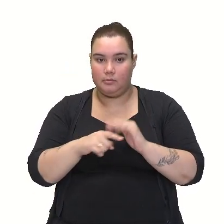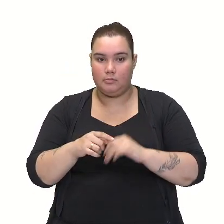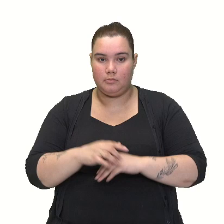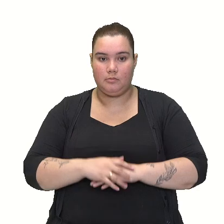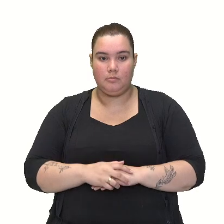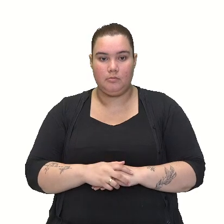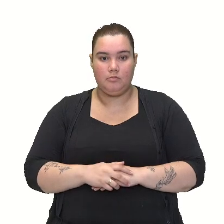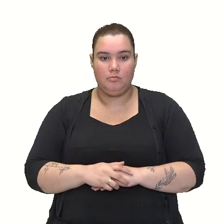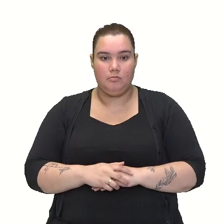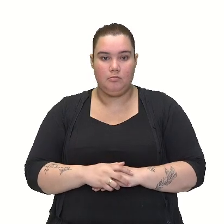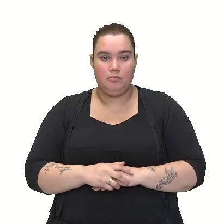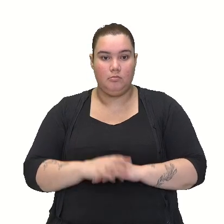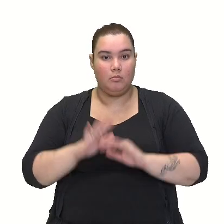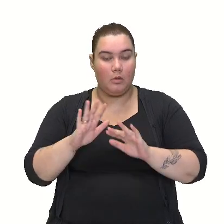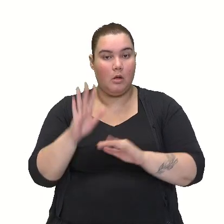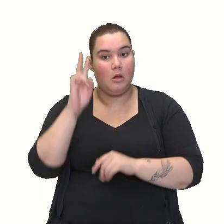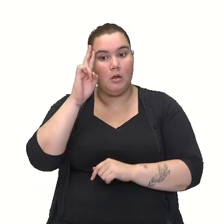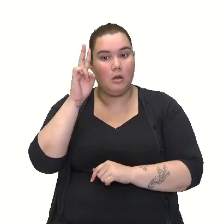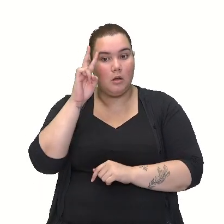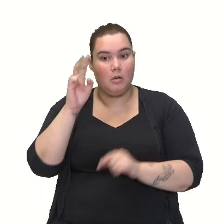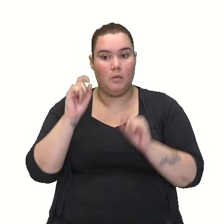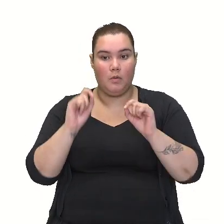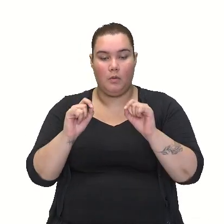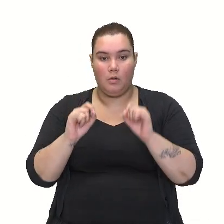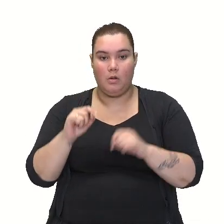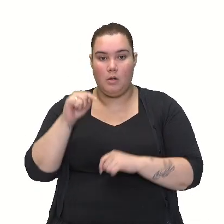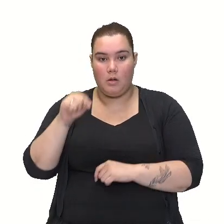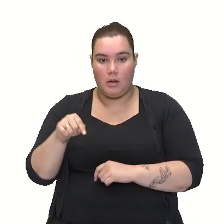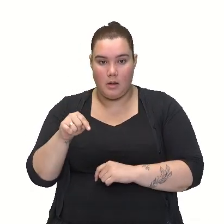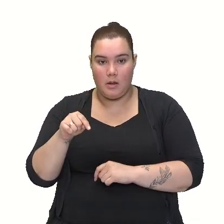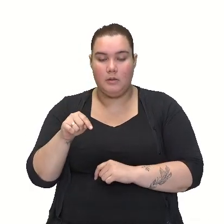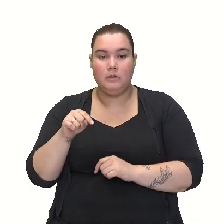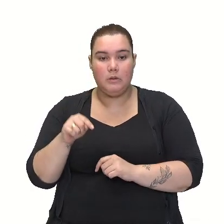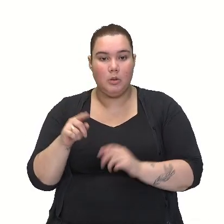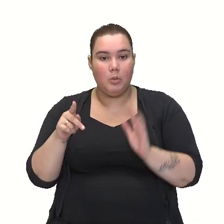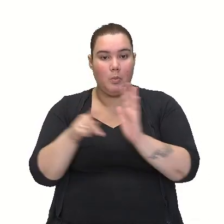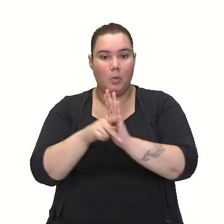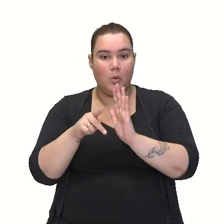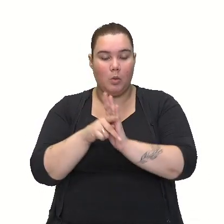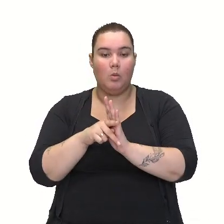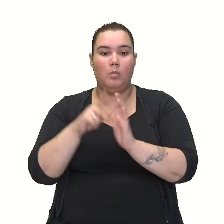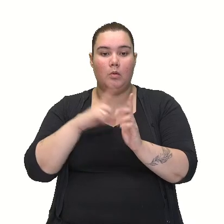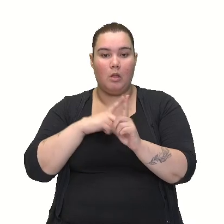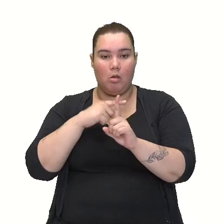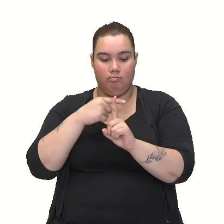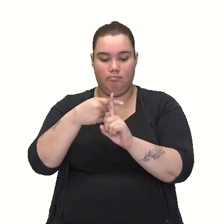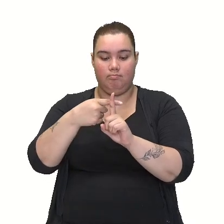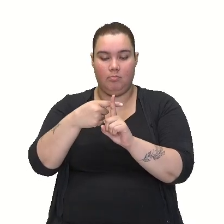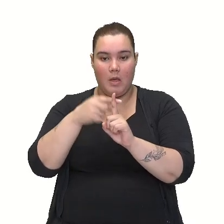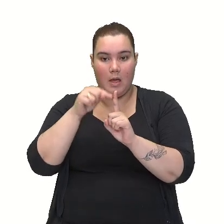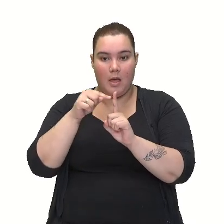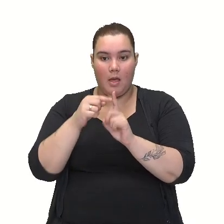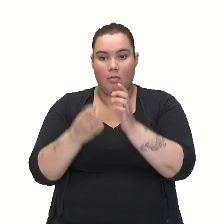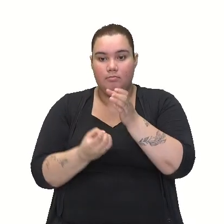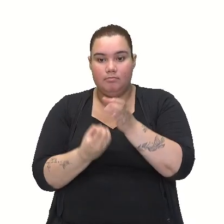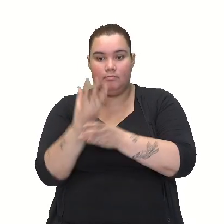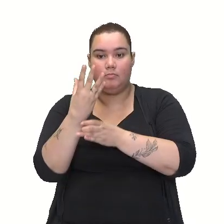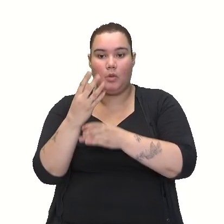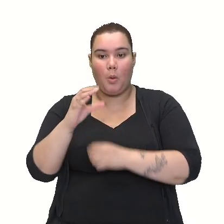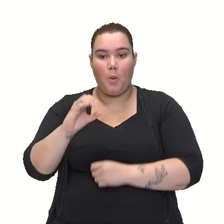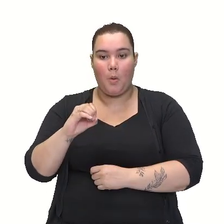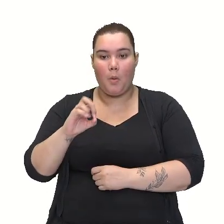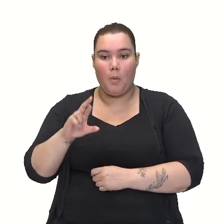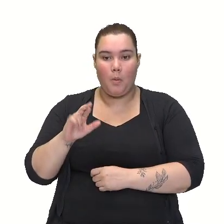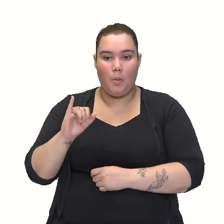negativa. Lembrando que na interseção, aqui nós temos a origem, ou